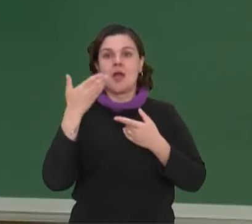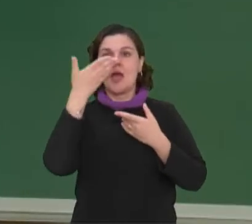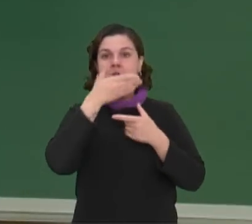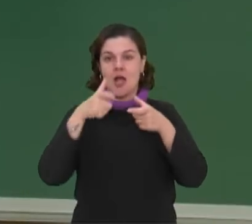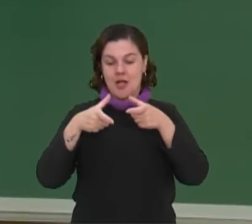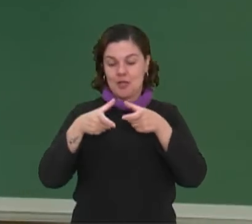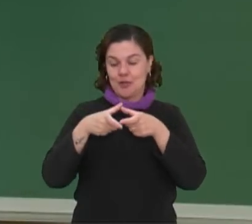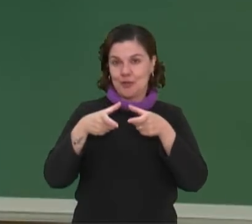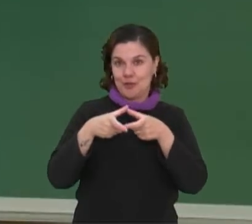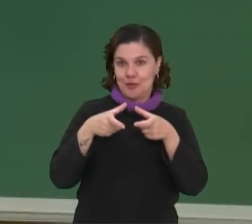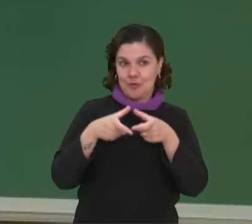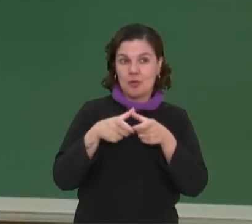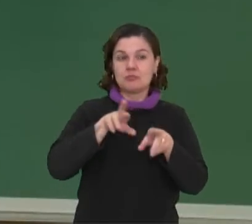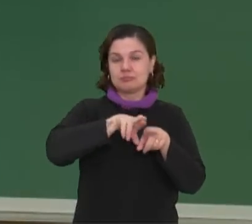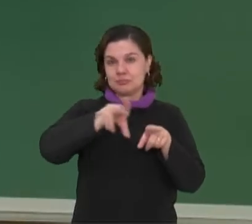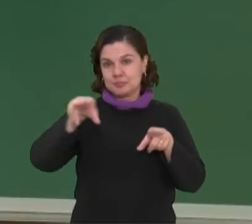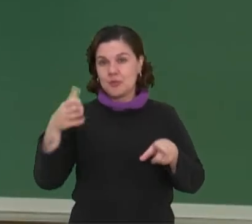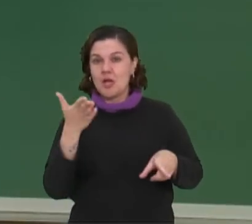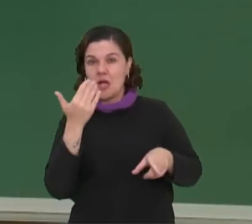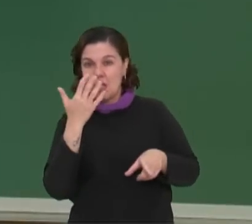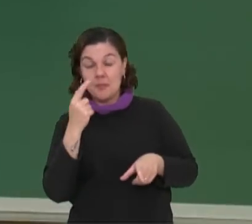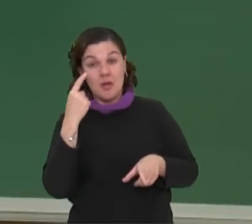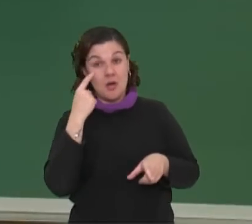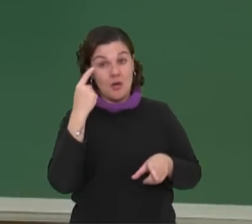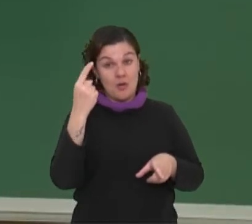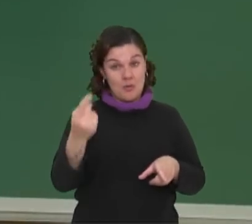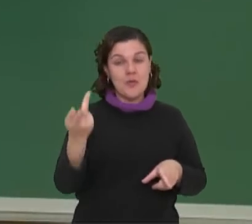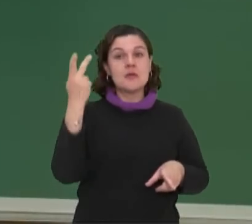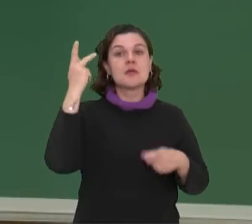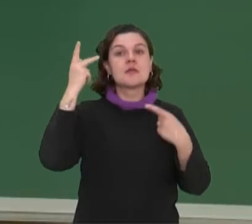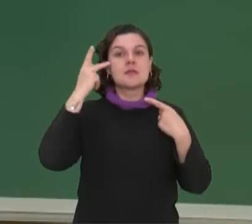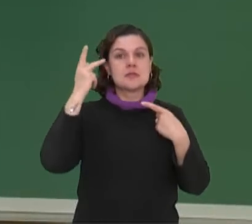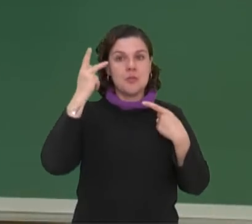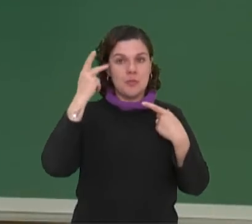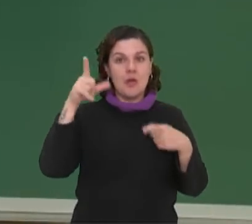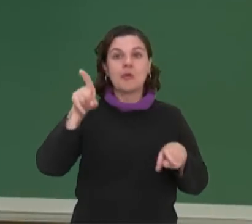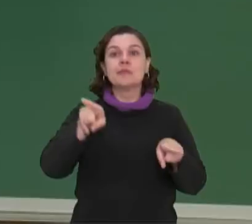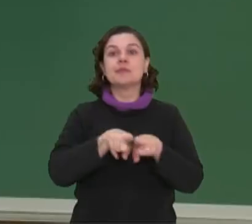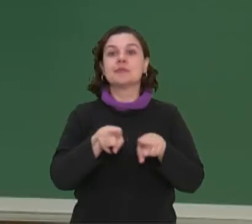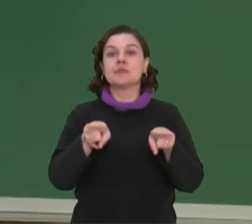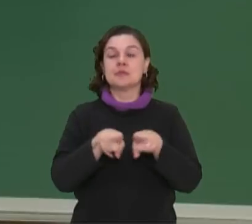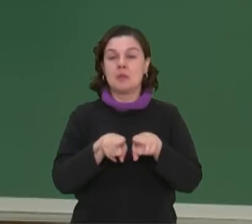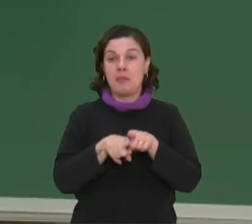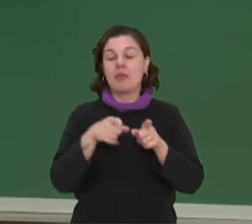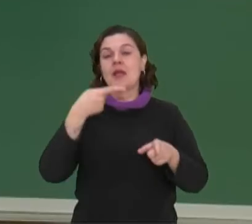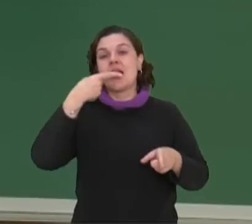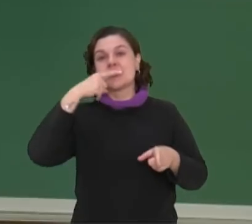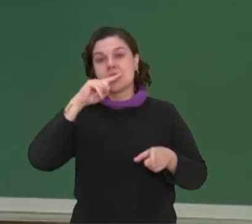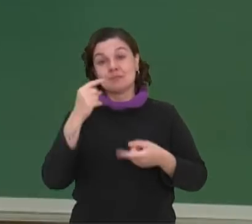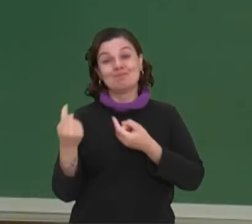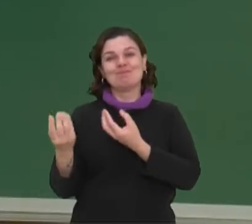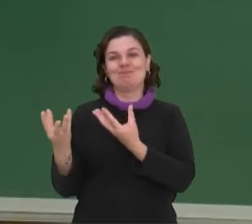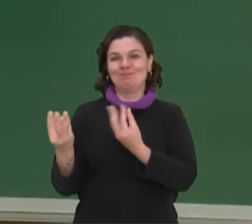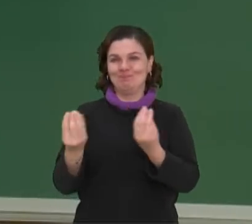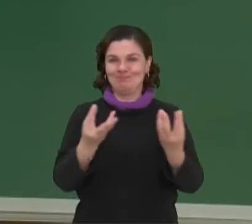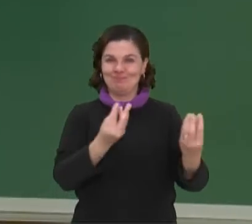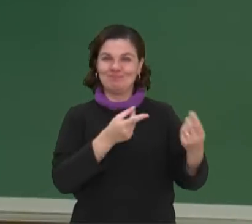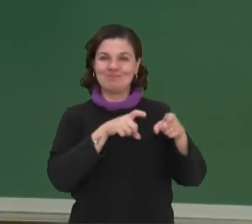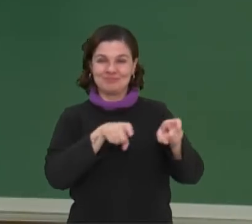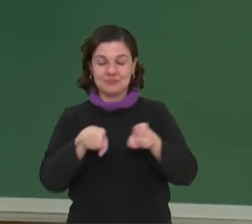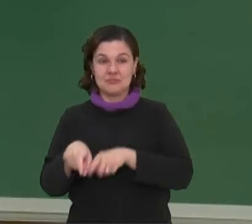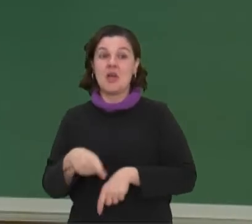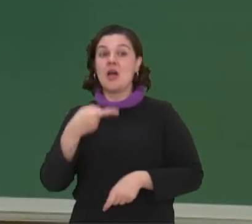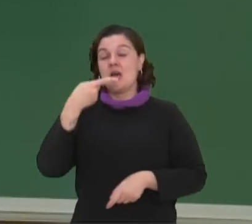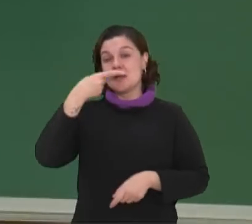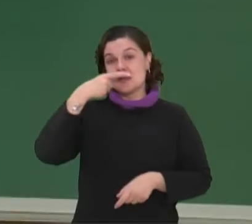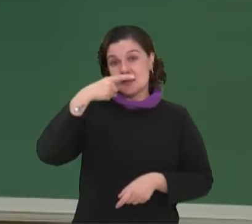aguardente, rapadura e outros alimentos. Lembre-se, São Paulo também havia produção de cana-de-açúcar. Então, aguardente e